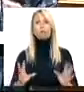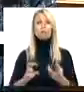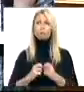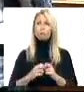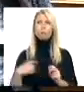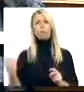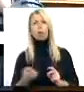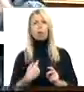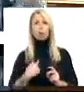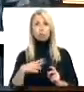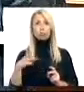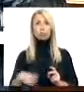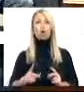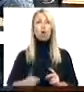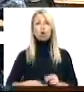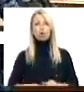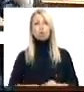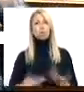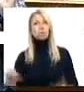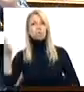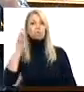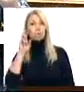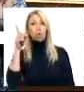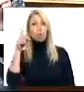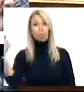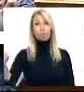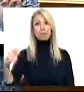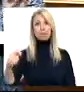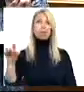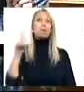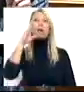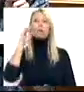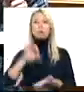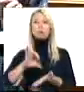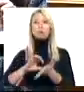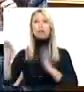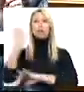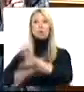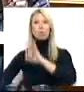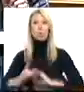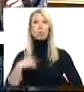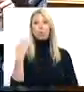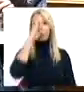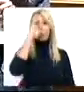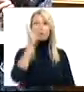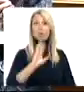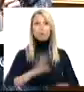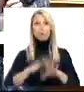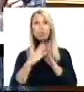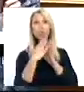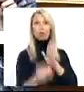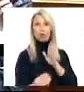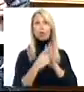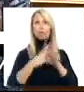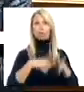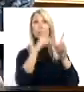nós, portugueses? É que ouvimos o Presidente do Banco Central Europeu e aquilo que nós sabemos deste modelo de construção